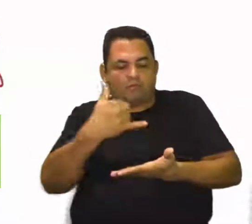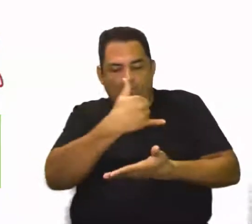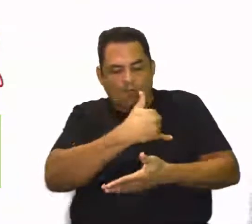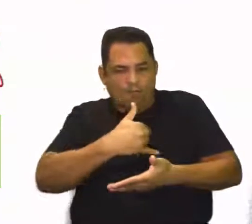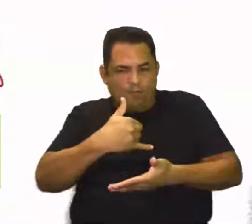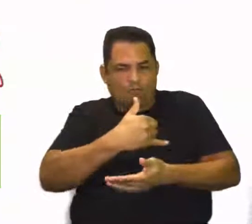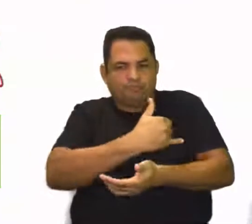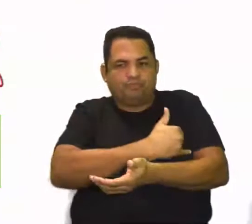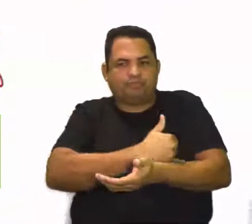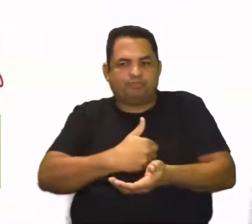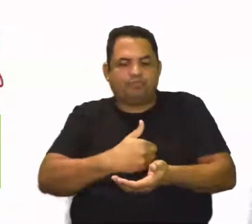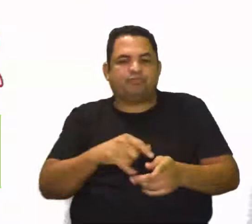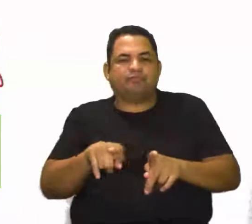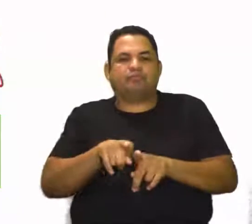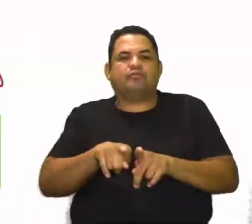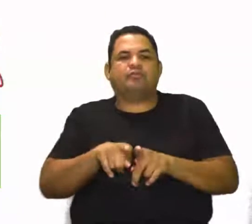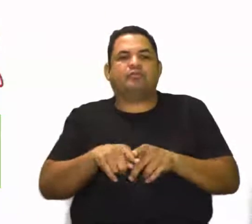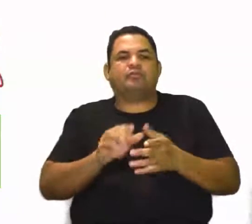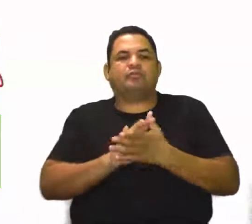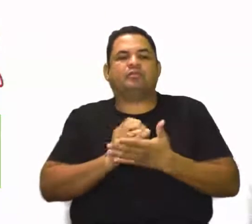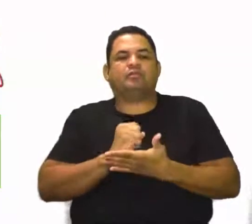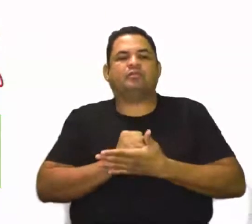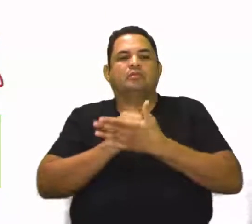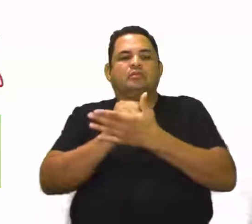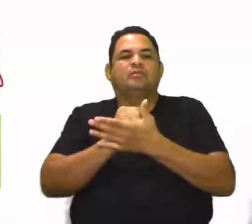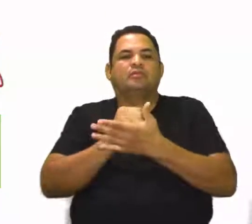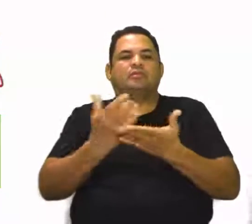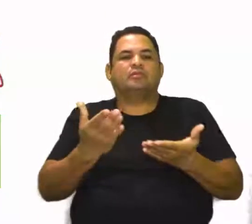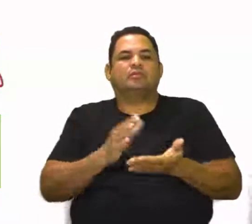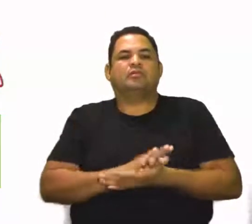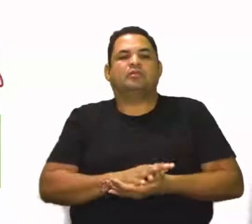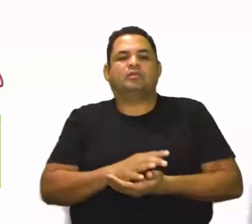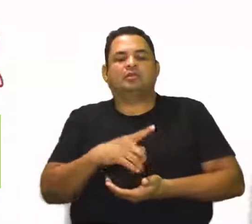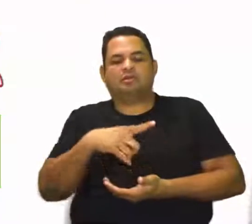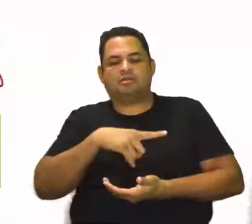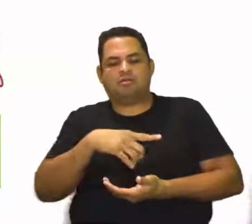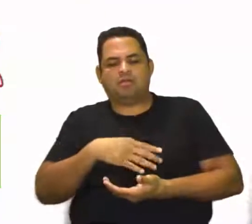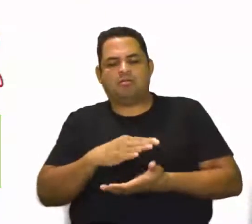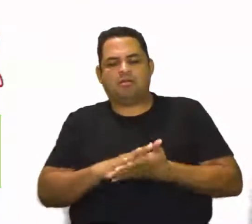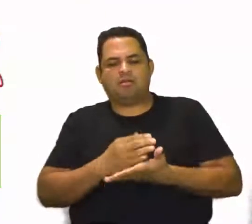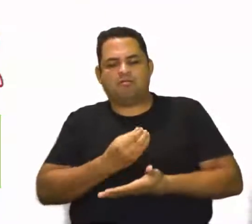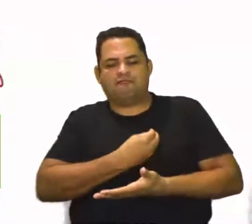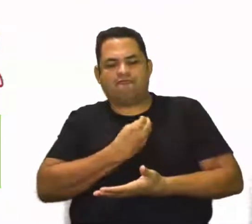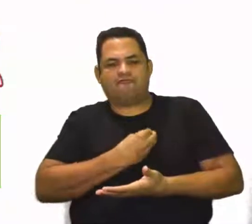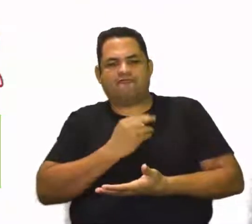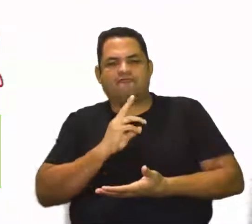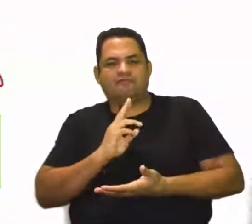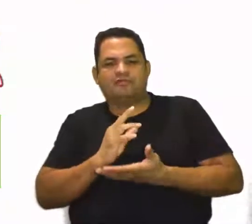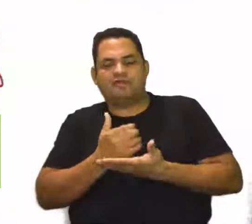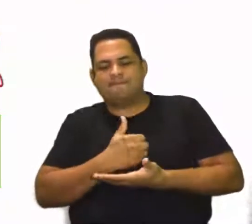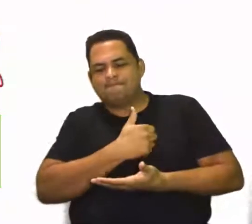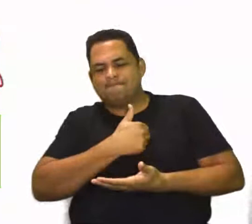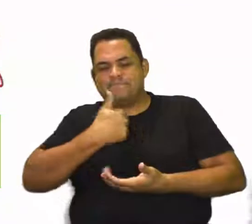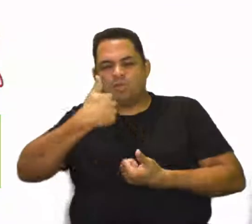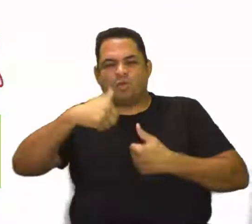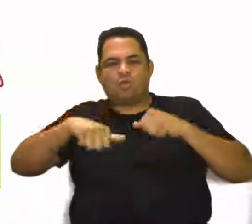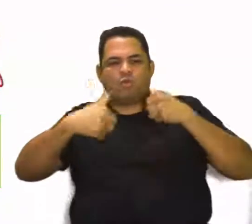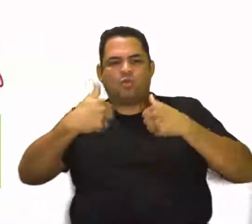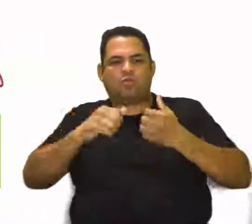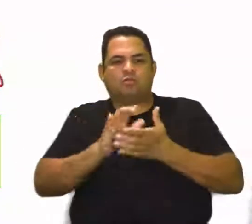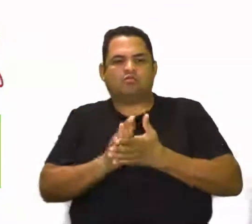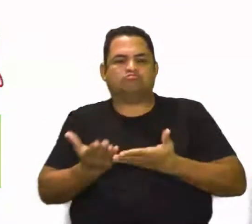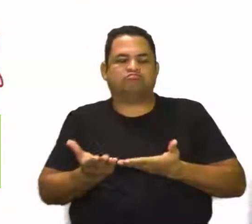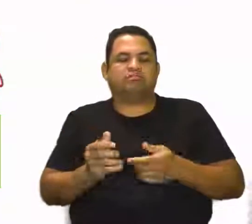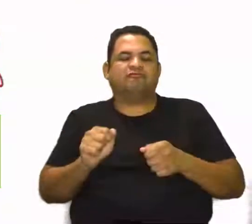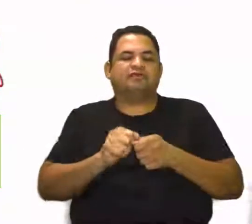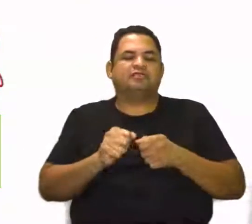alto também. Vai auxiliar aí, vai ajudar aí a desfrutar uma vida plena, com mais qualidade. Também